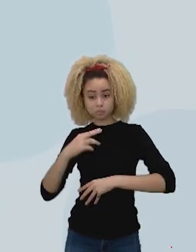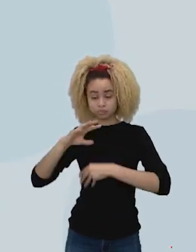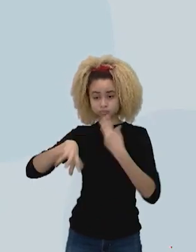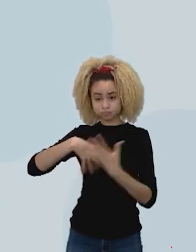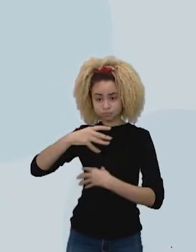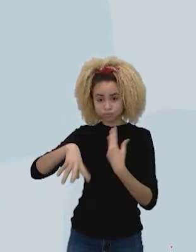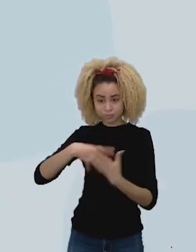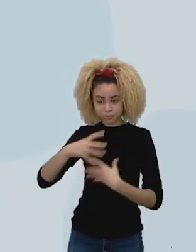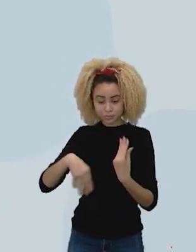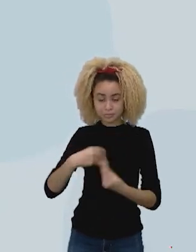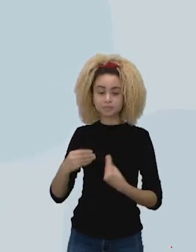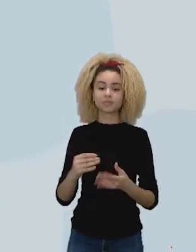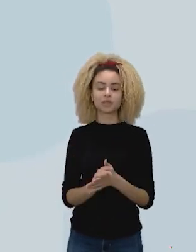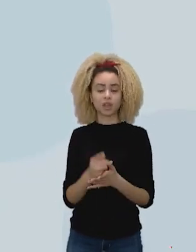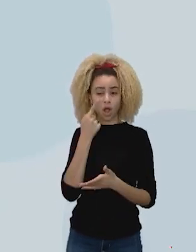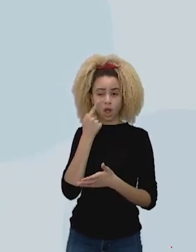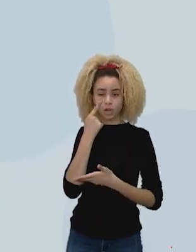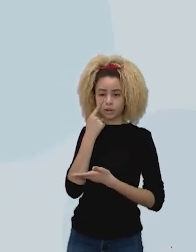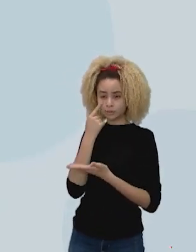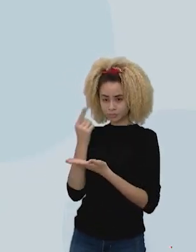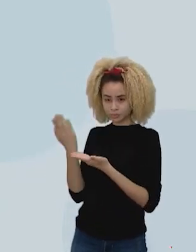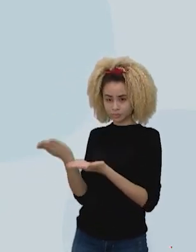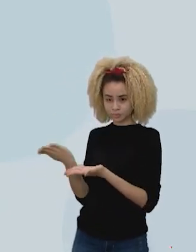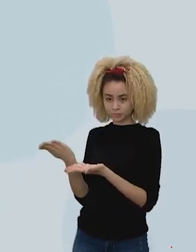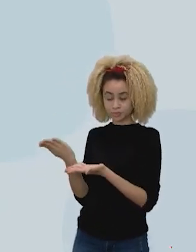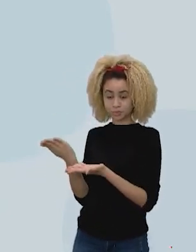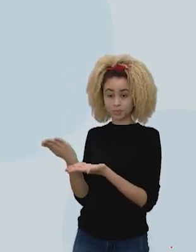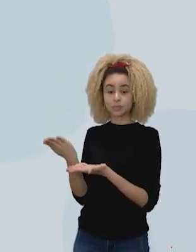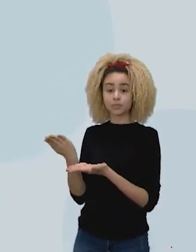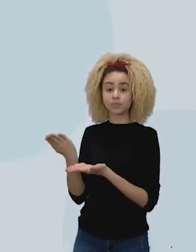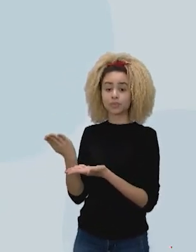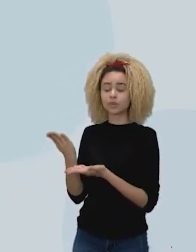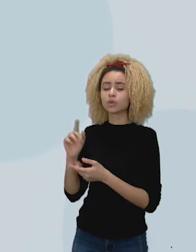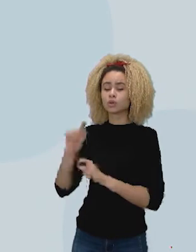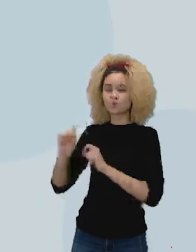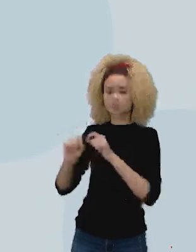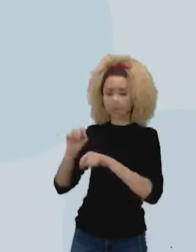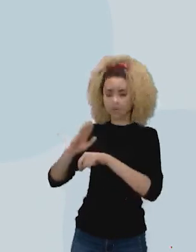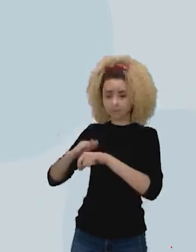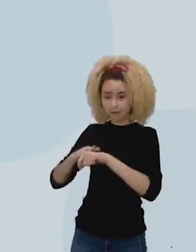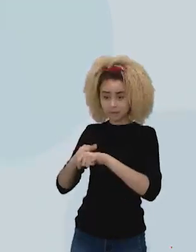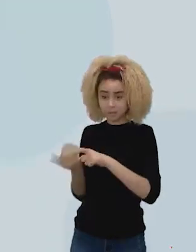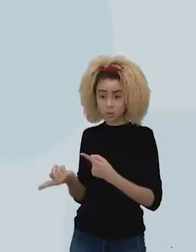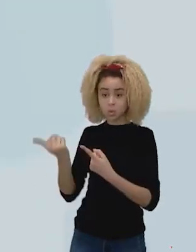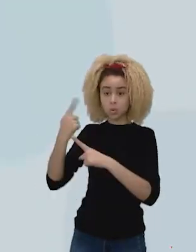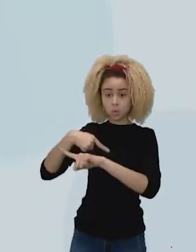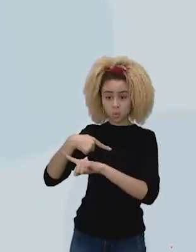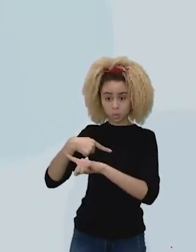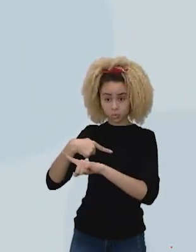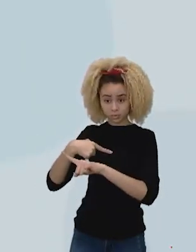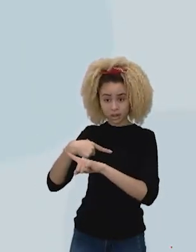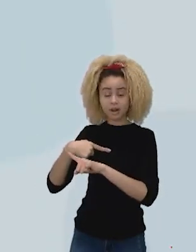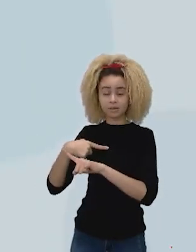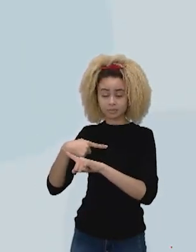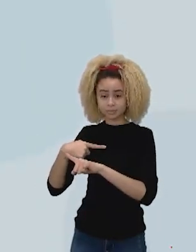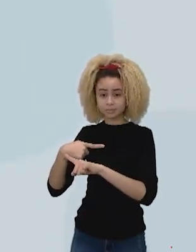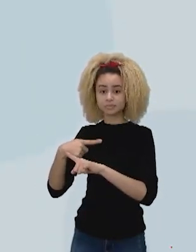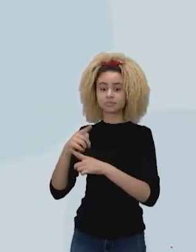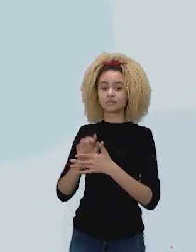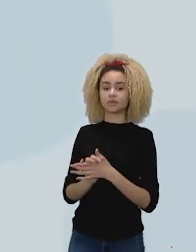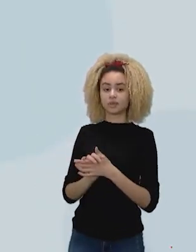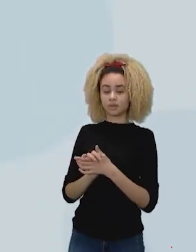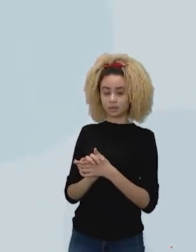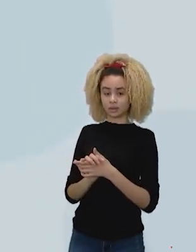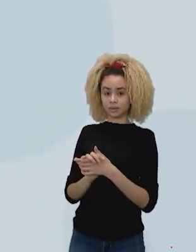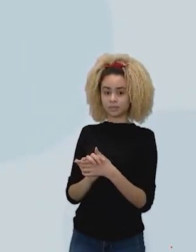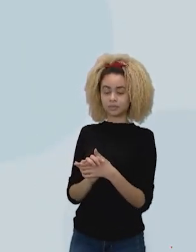está aparecendo para você aí, da máquina então frigorífica. O que ela faz? Ela faz o contrário que eu falei para você da máquina térmica. Ela